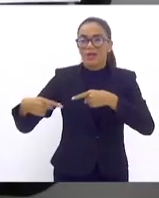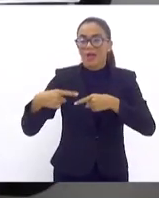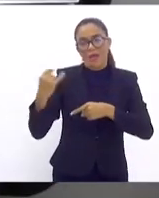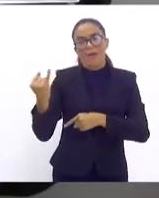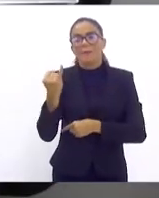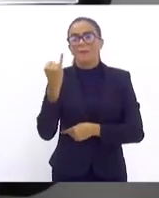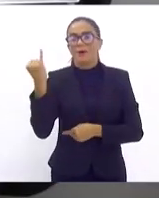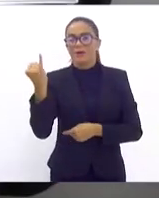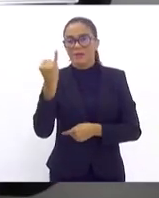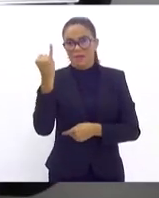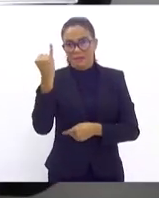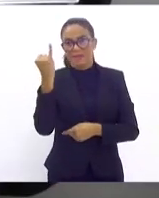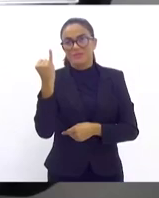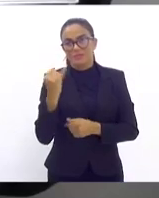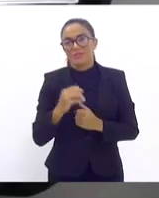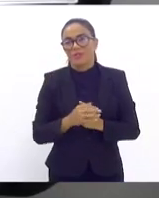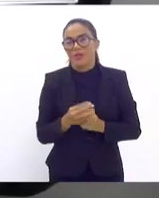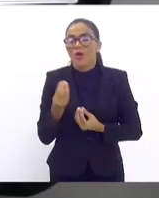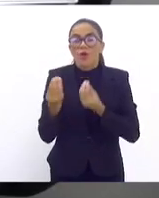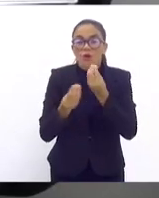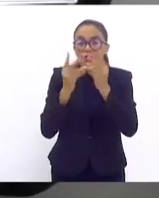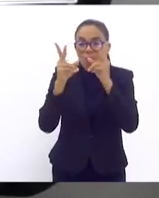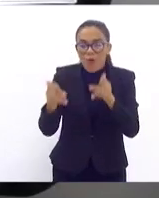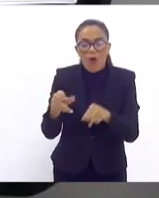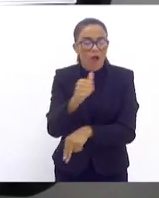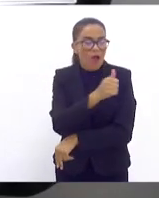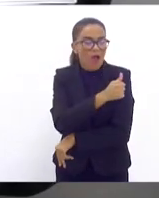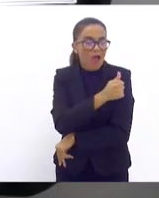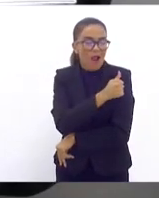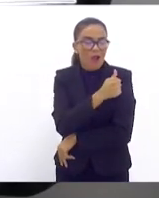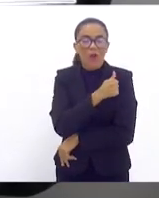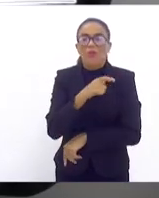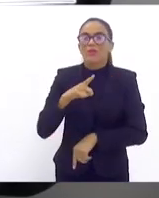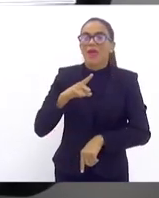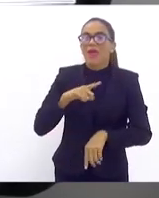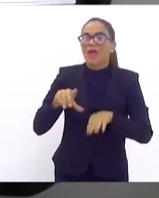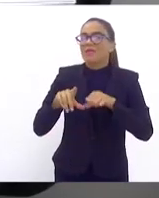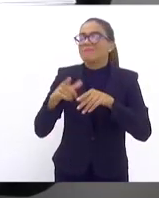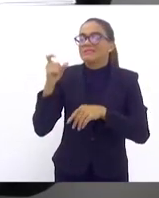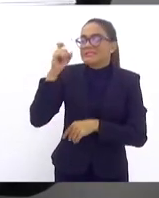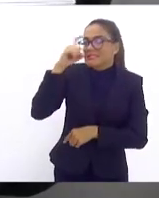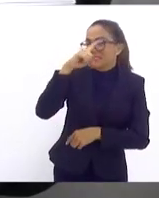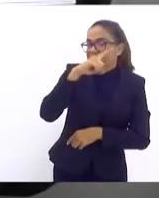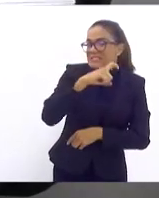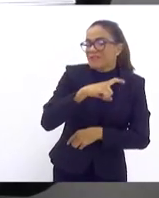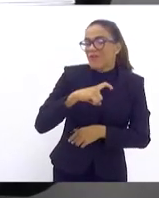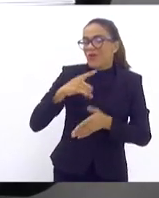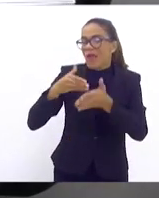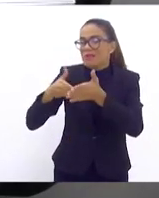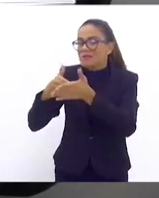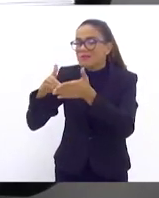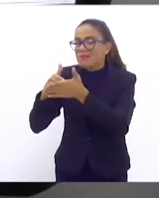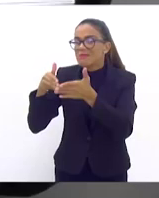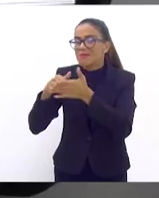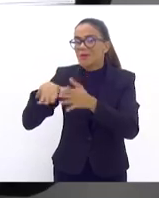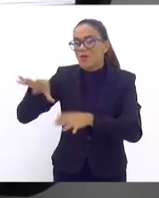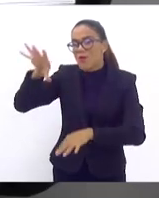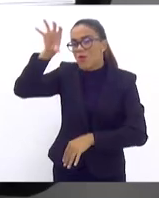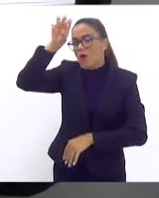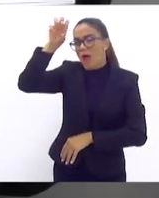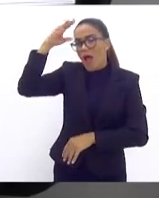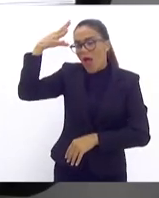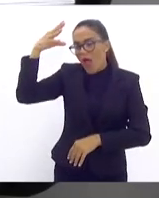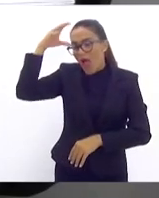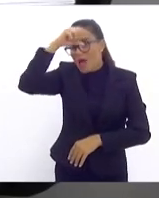importante quanto a gente ter também com aqueles alunos que têm alguma dificuldade, algum déficit de aprendizagem, porque são estudantes que acabam não se enquadrando no que